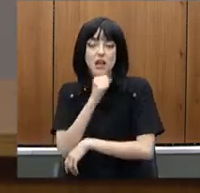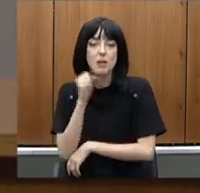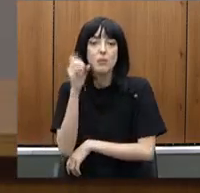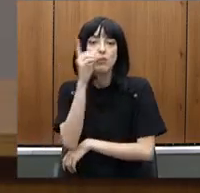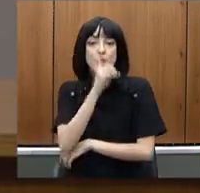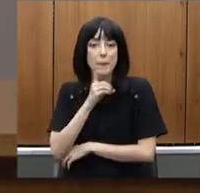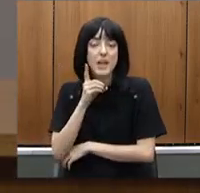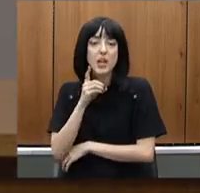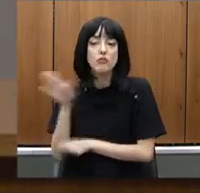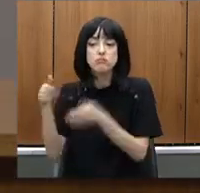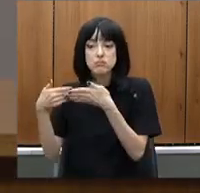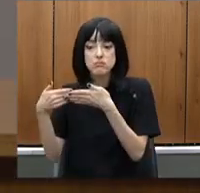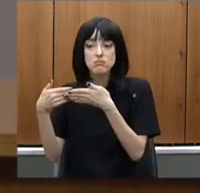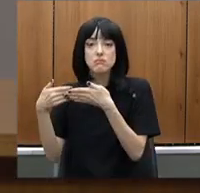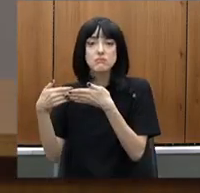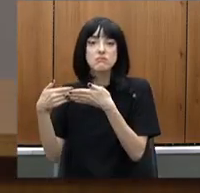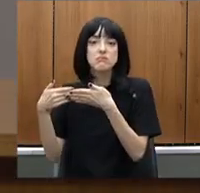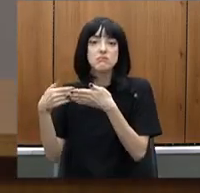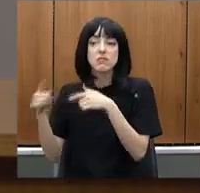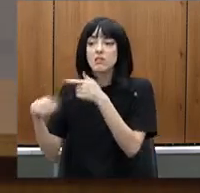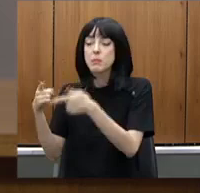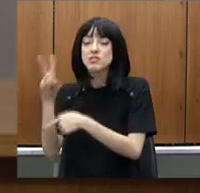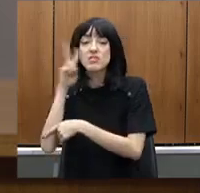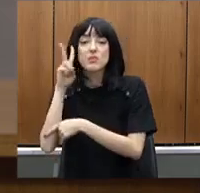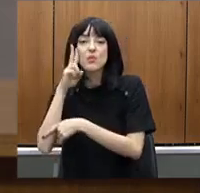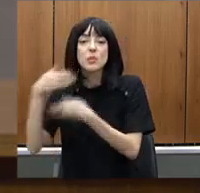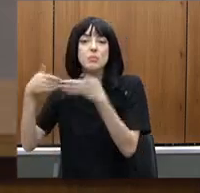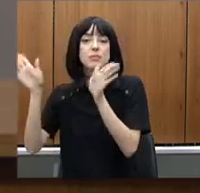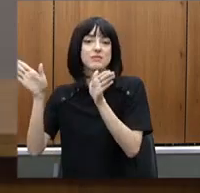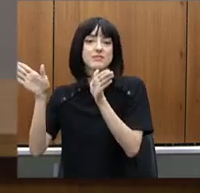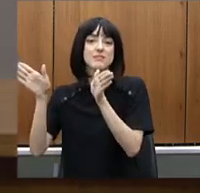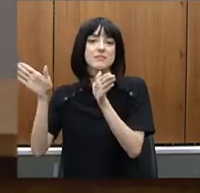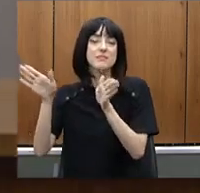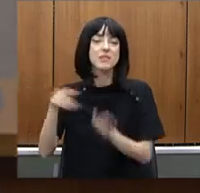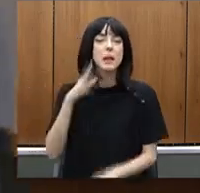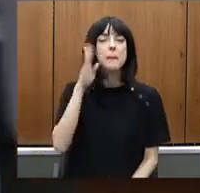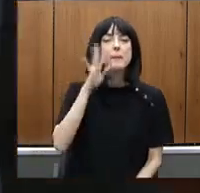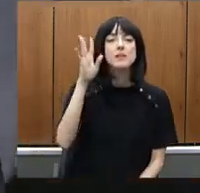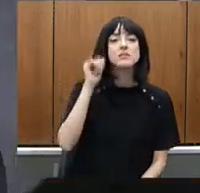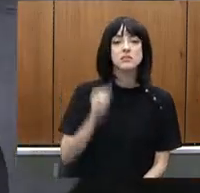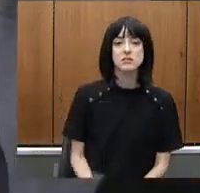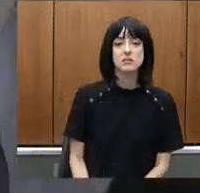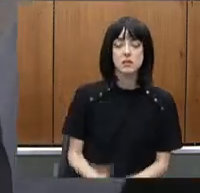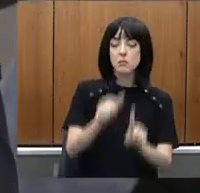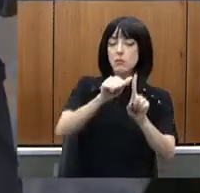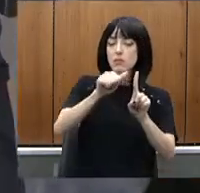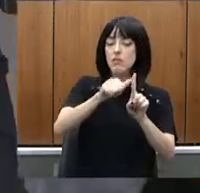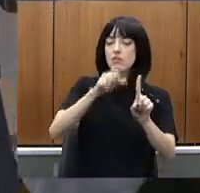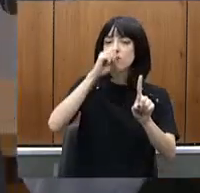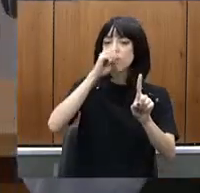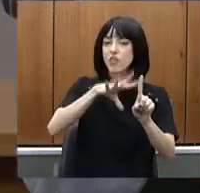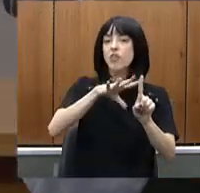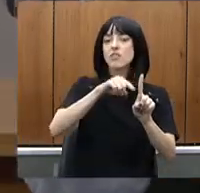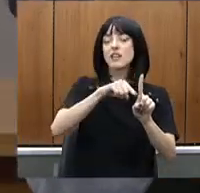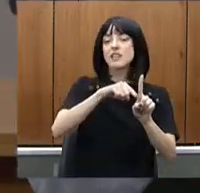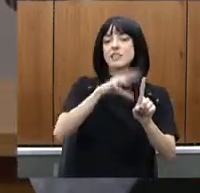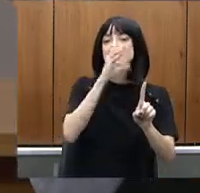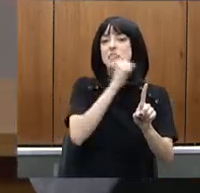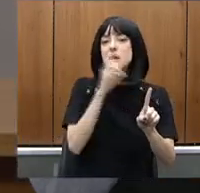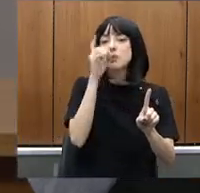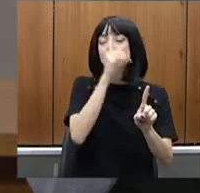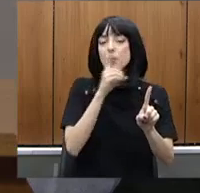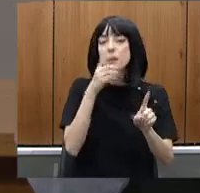imagine então essa pergunta que eu queria fazer você leva para casa